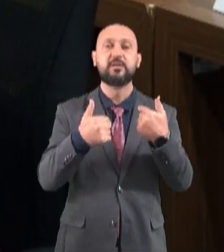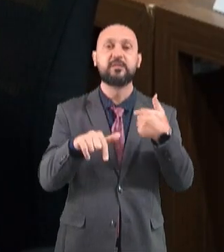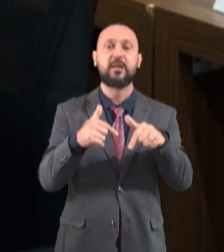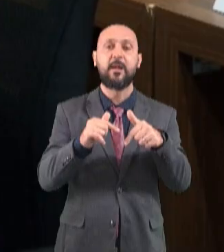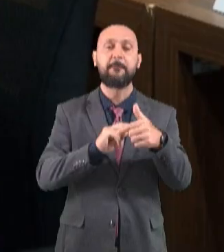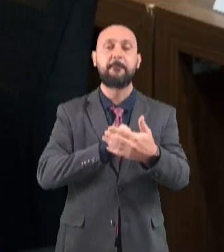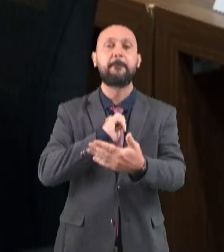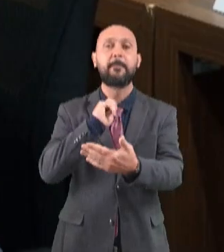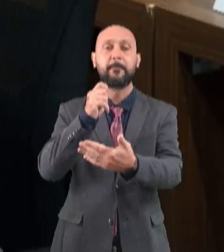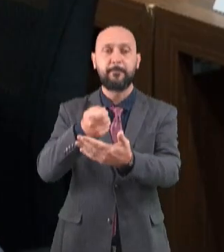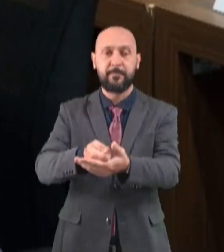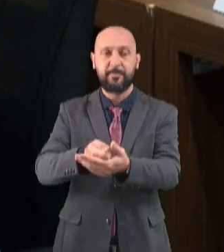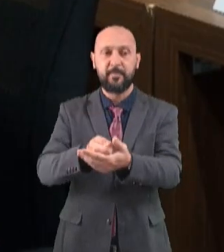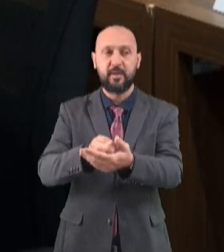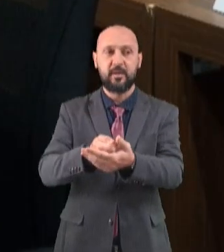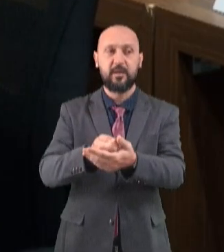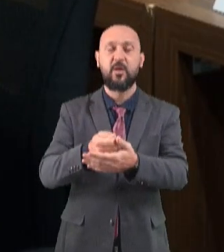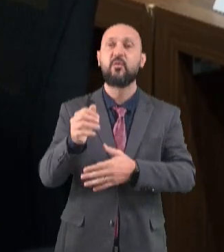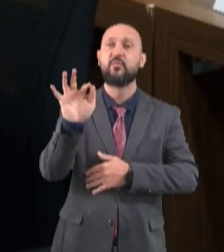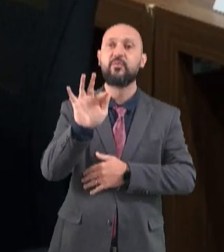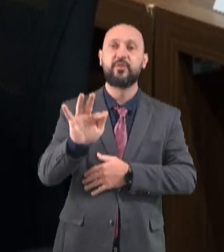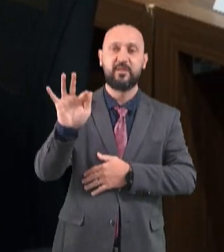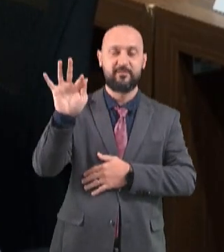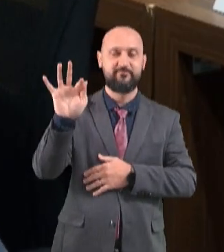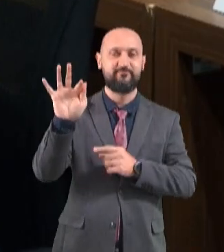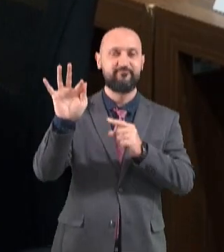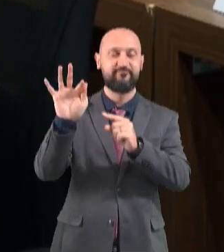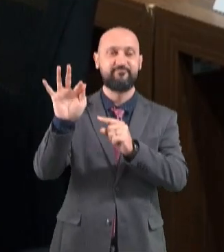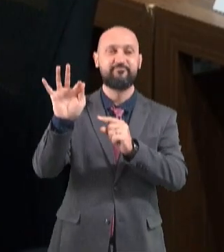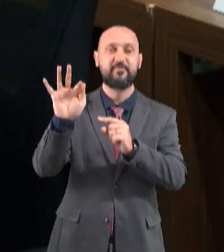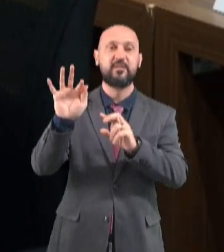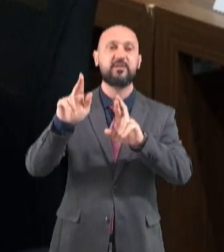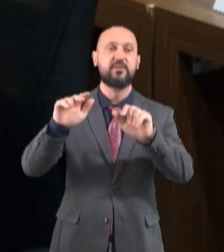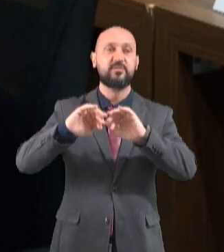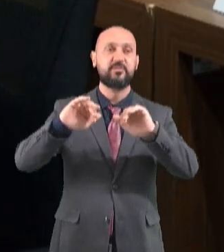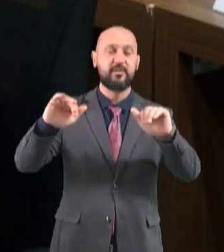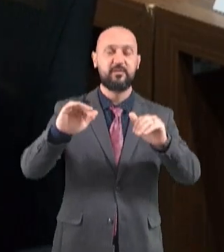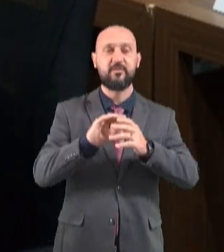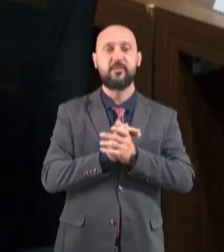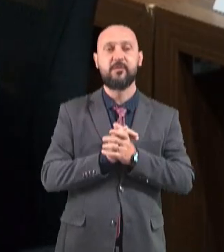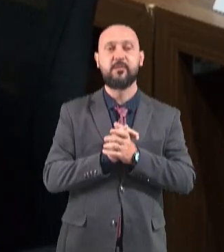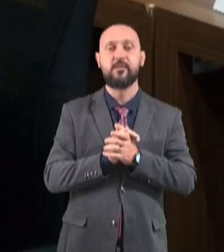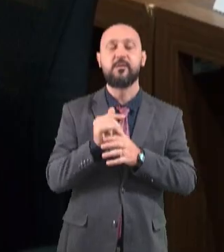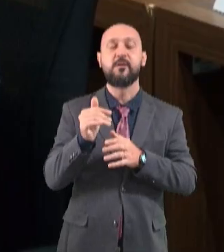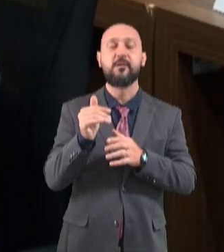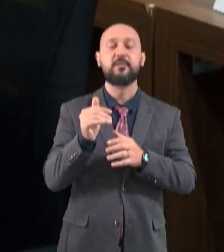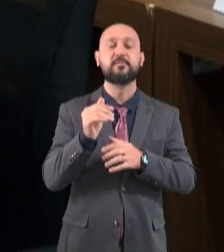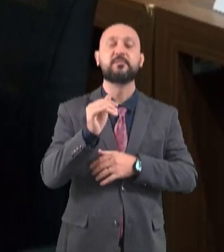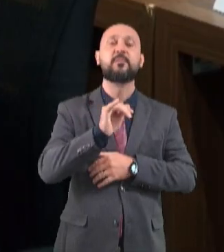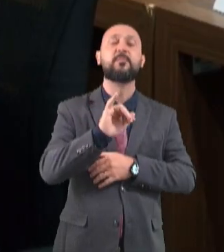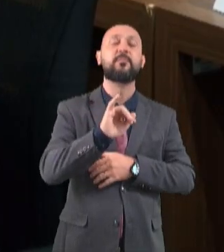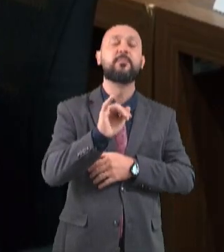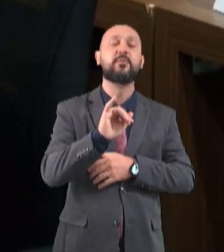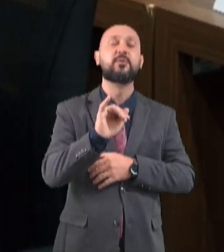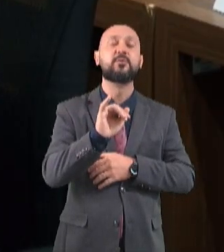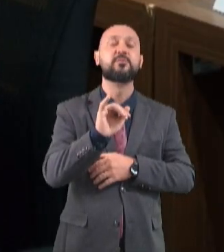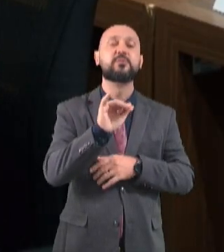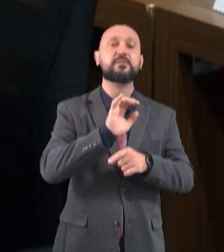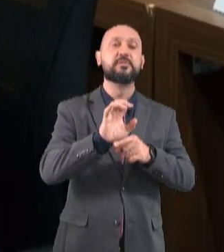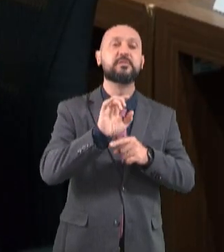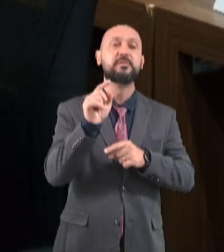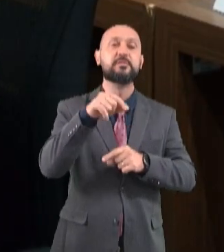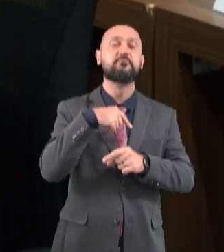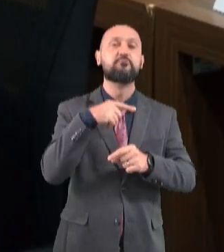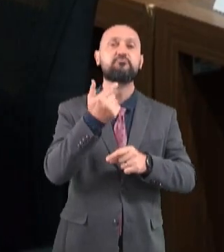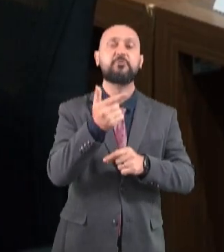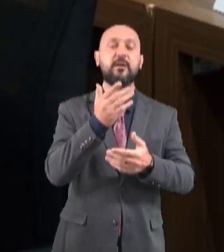e pagar o tributo federal diferenciado. E o tributo estadual não entra